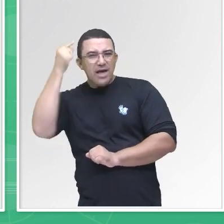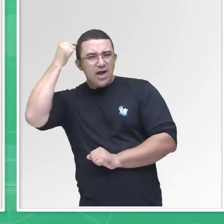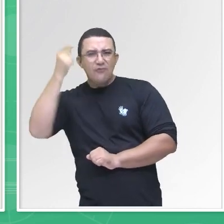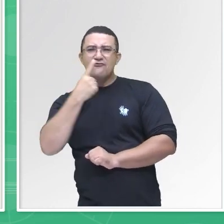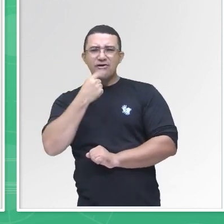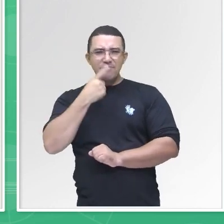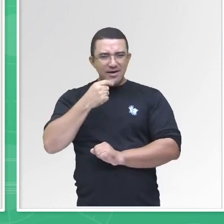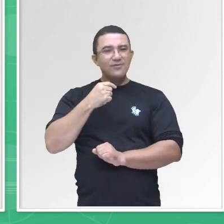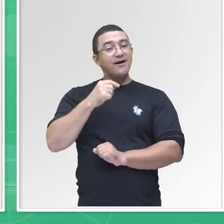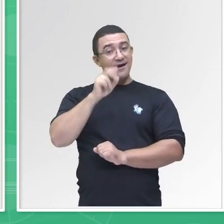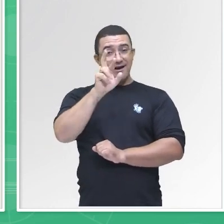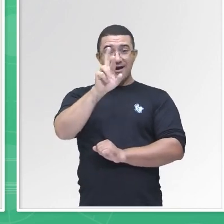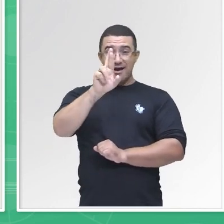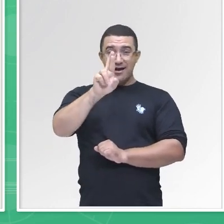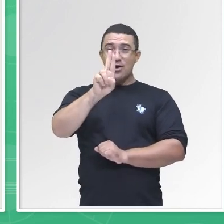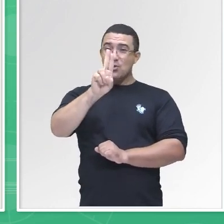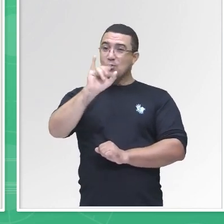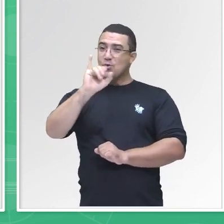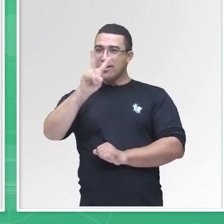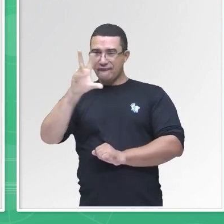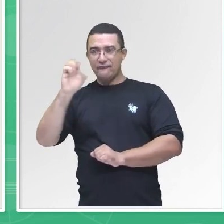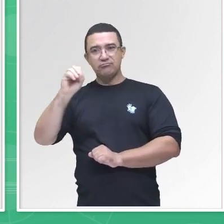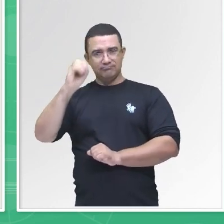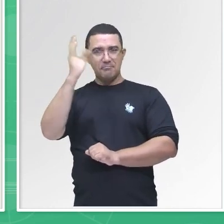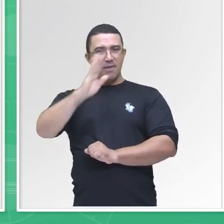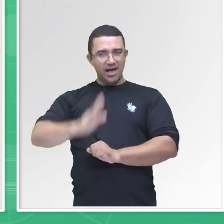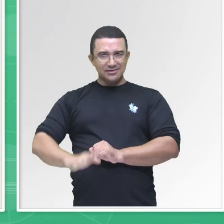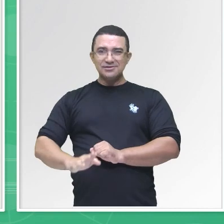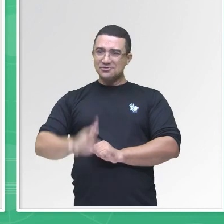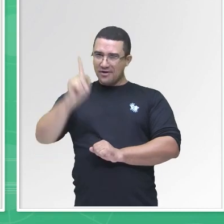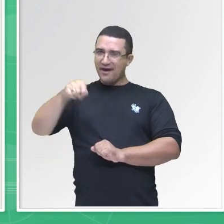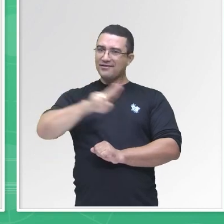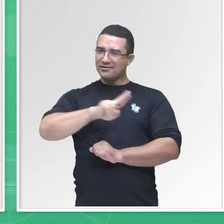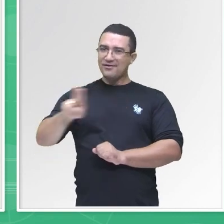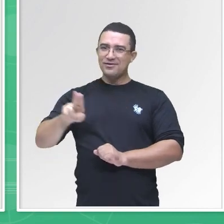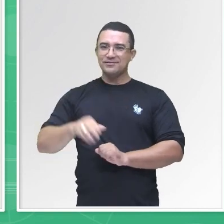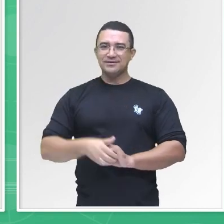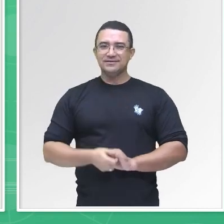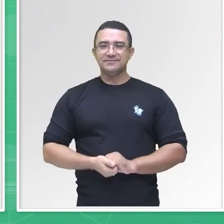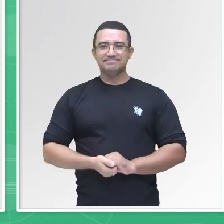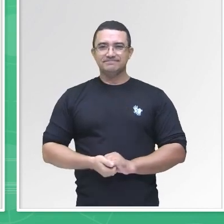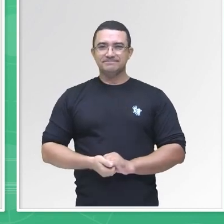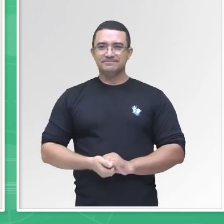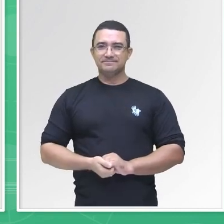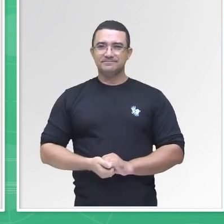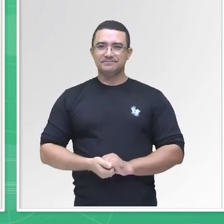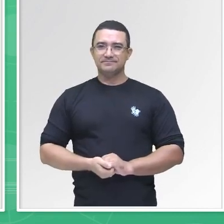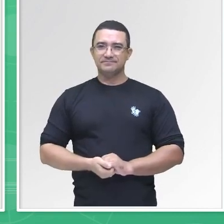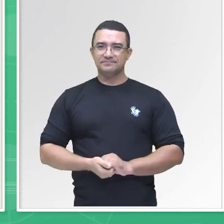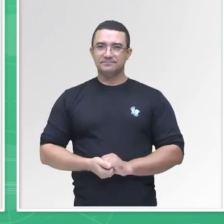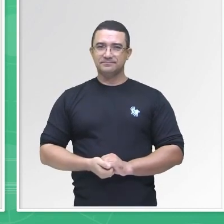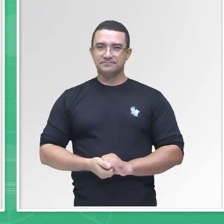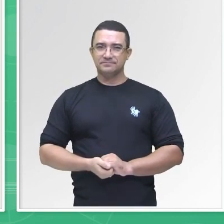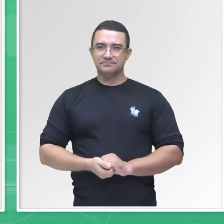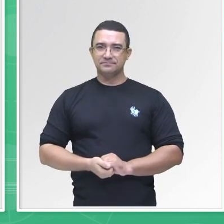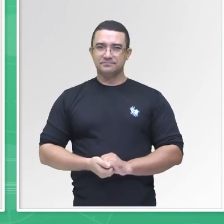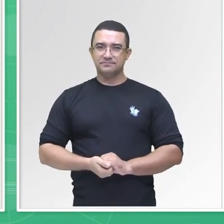falamos pelirrojo. Ok, interessante, né? Então aqui é a DLI, ok? Vamos ver lá o gabarito, rapidinho.